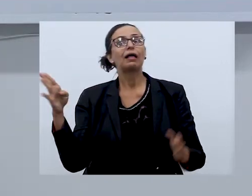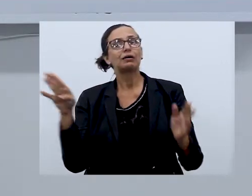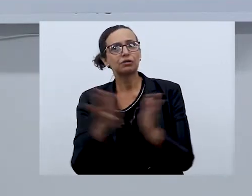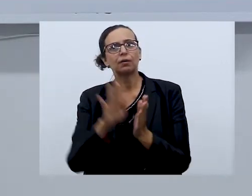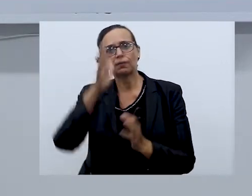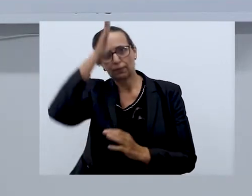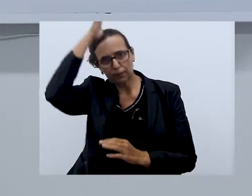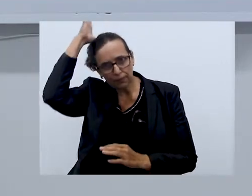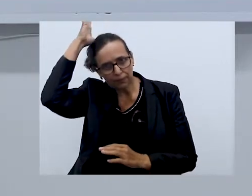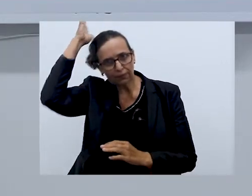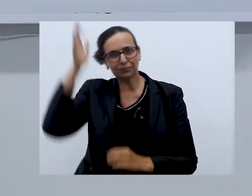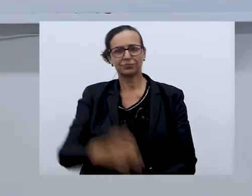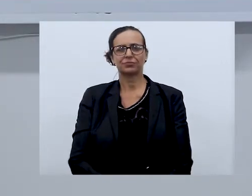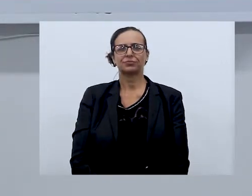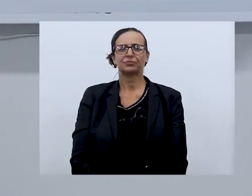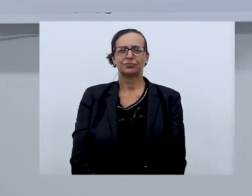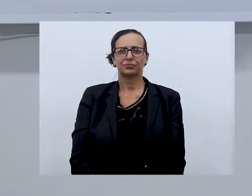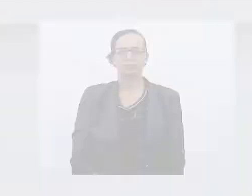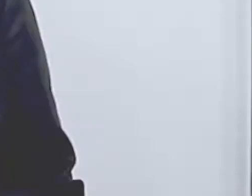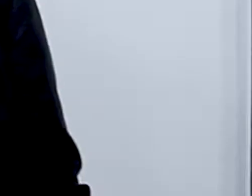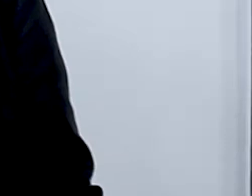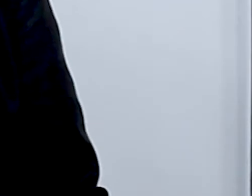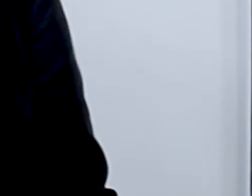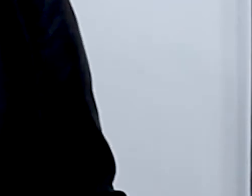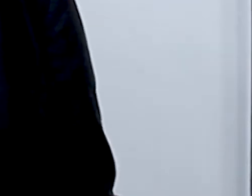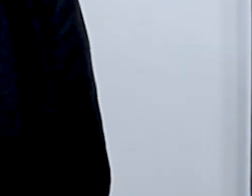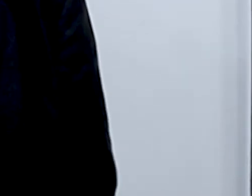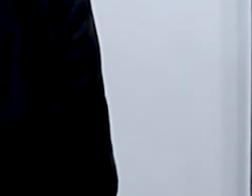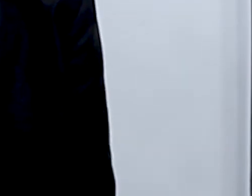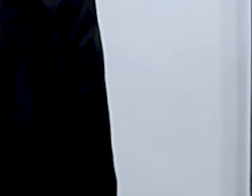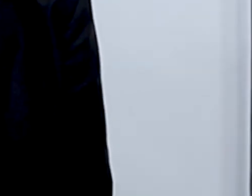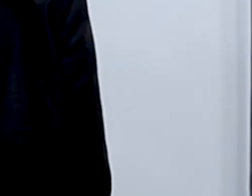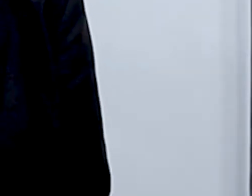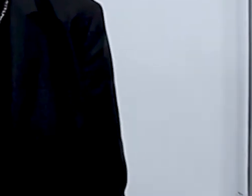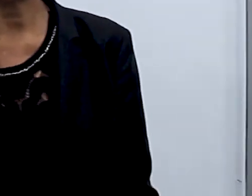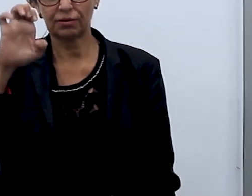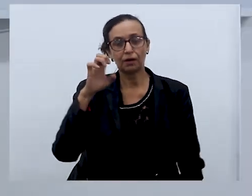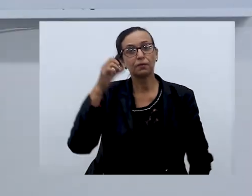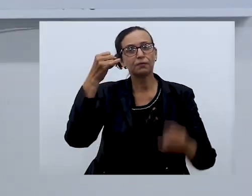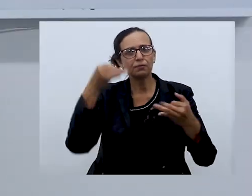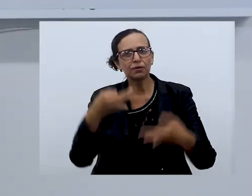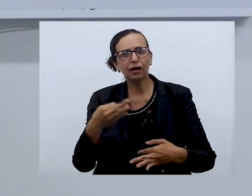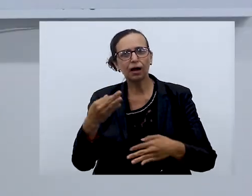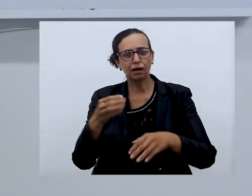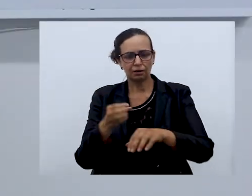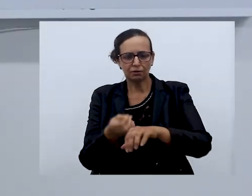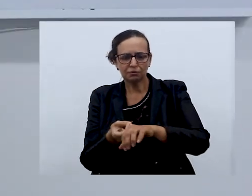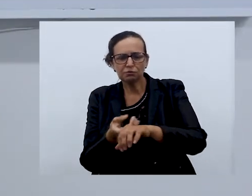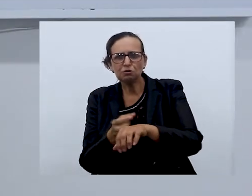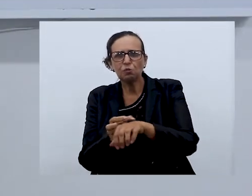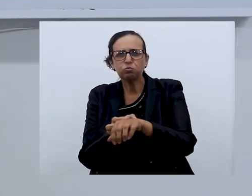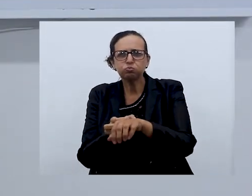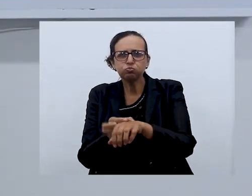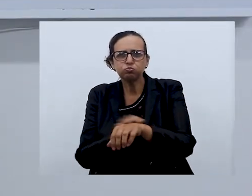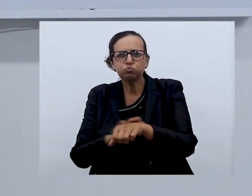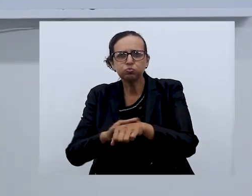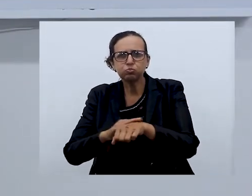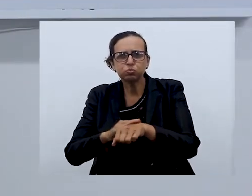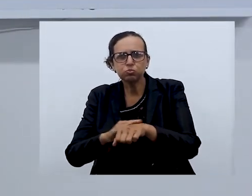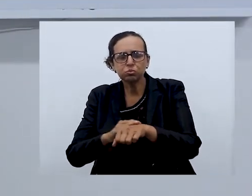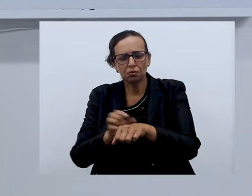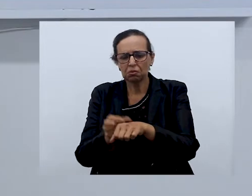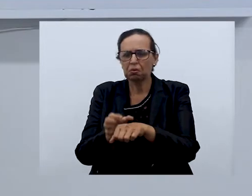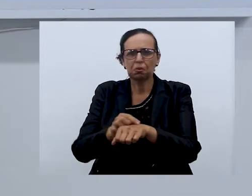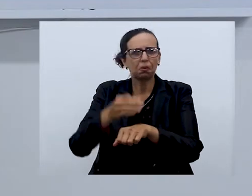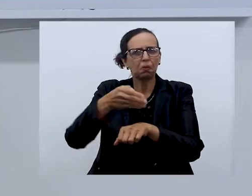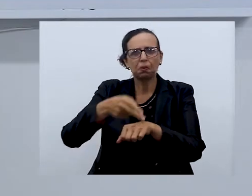4, até que o serviço chegue. Meu nome é André, vou falar sobre ferimentos na pele. Caso